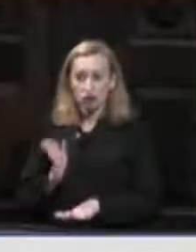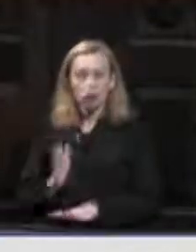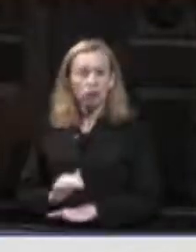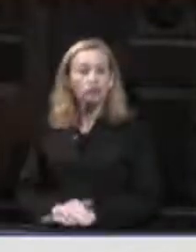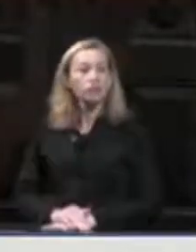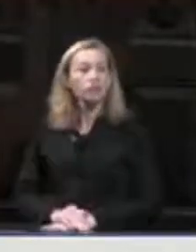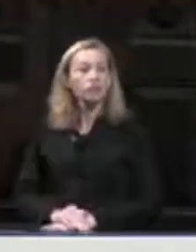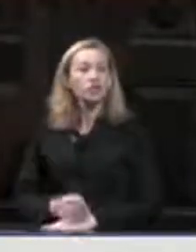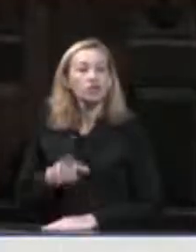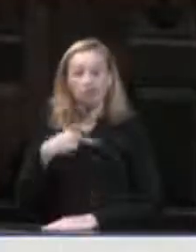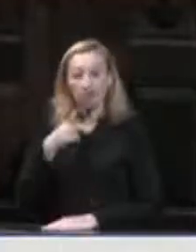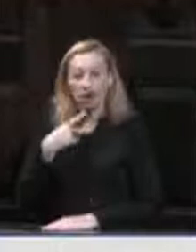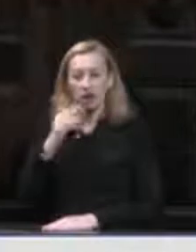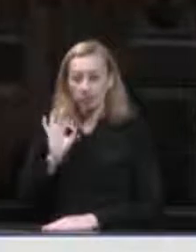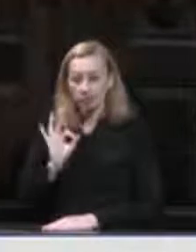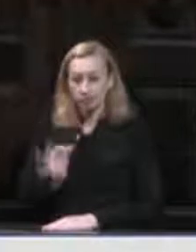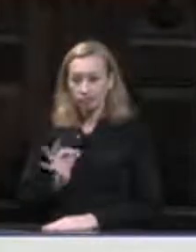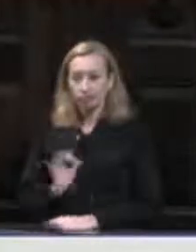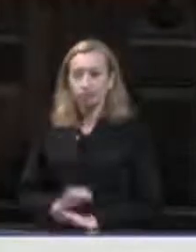para